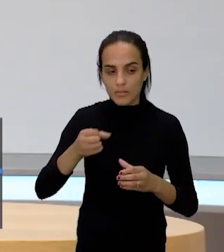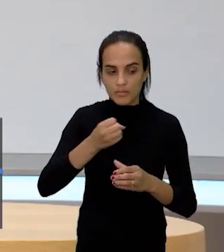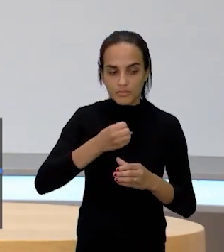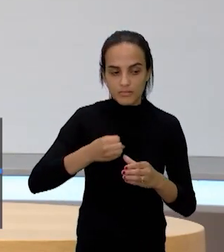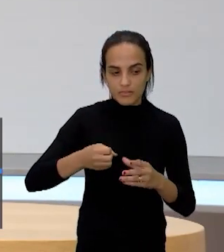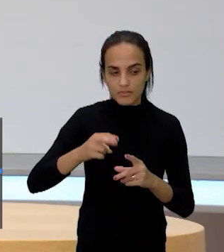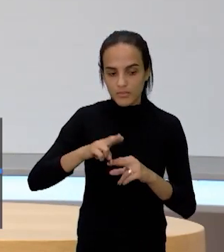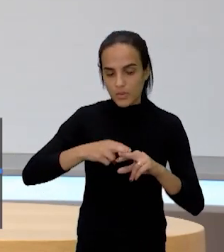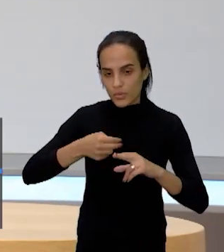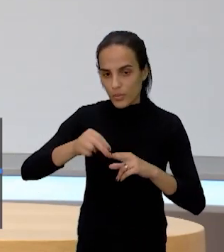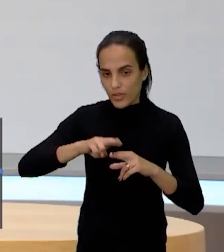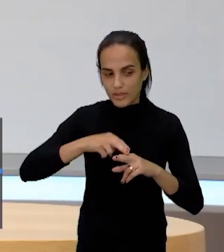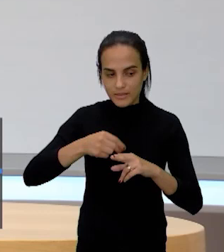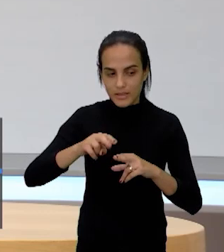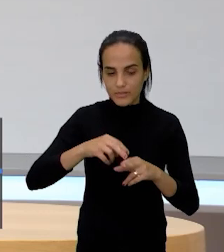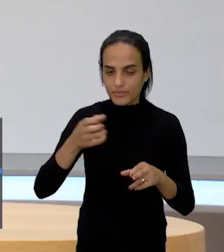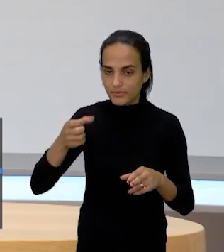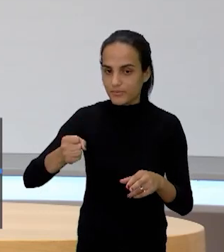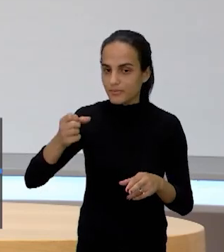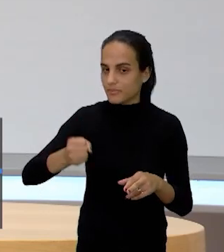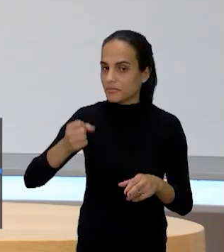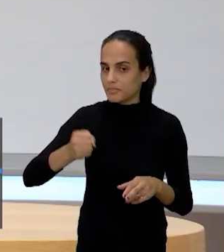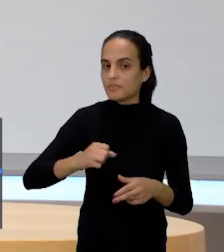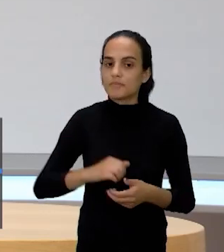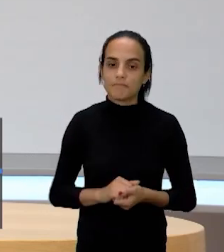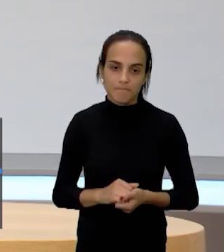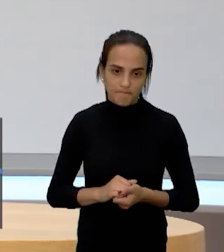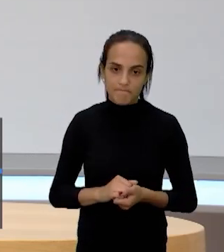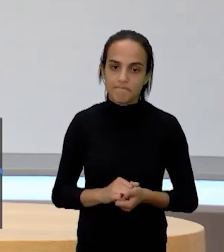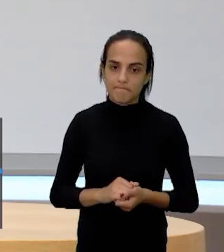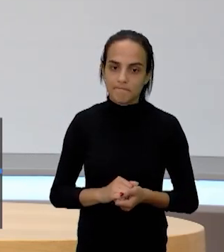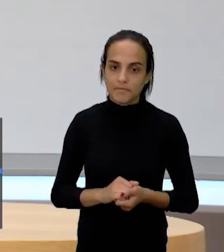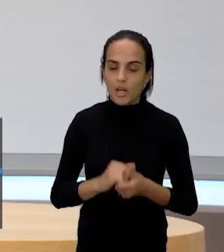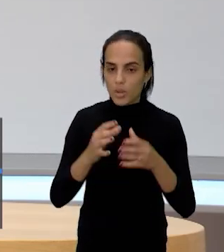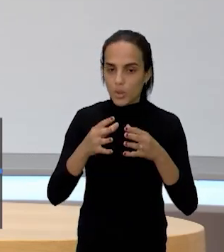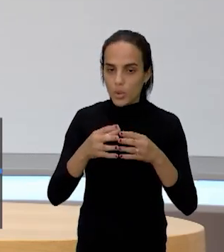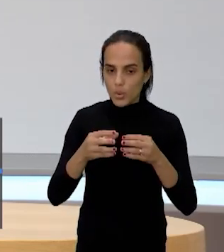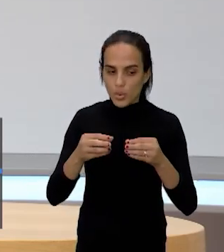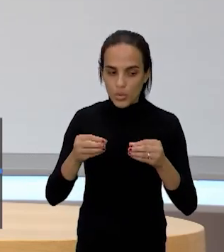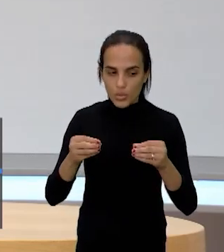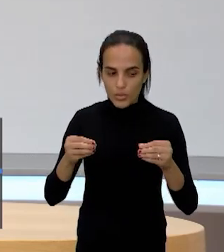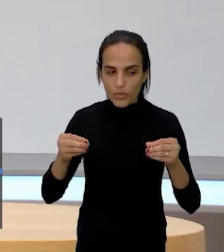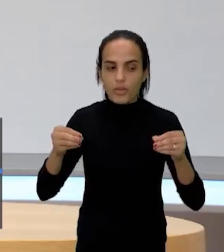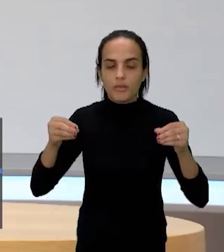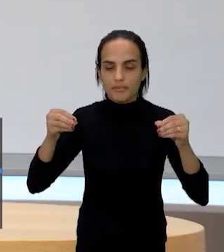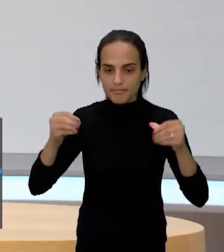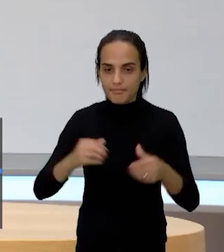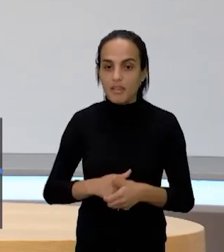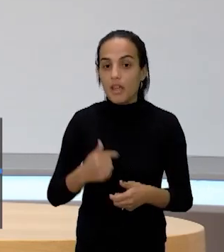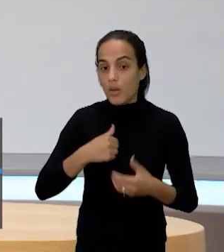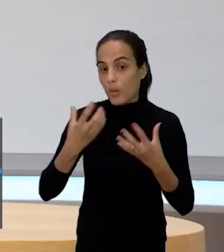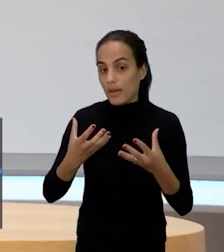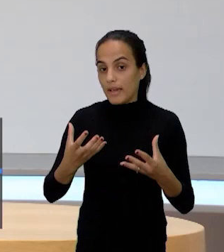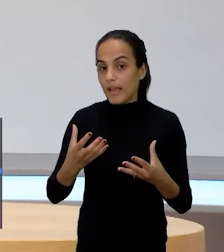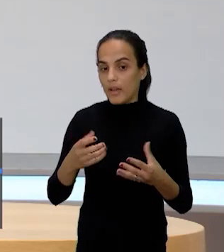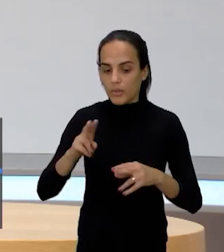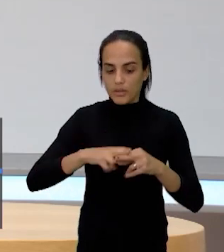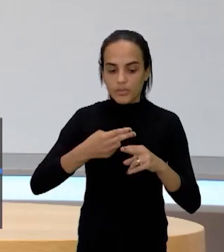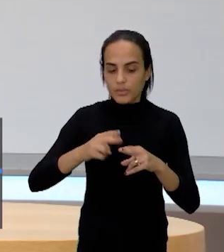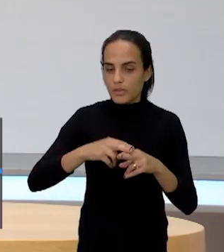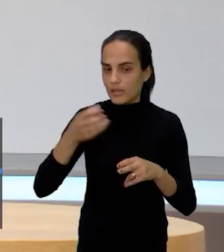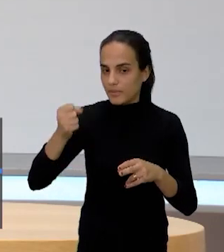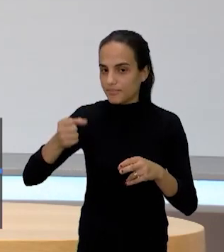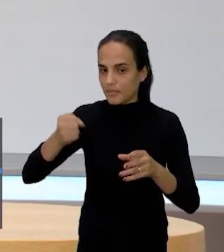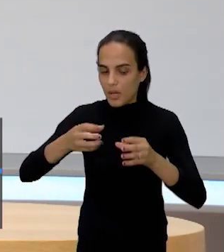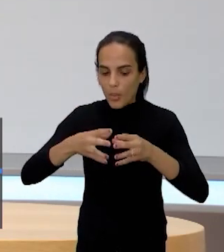O achocolatado é um processo que a gente chama de dissolução. Se eu quero que o achocolatado dissolva mais rápido,